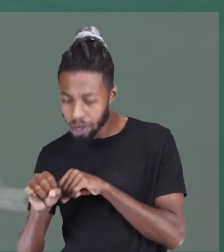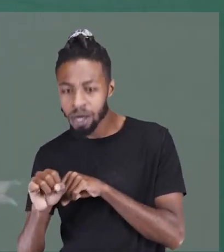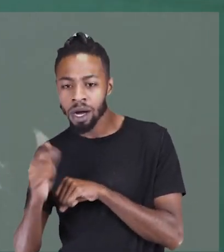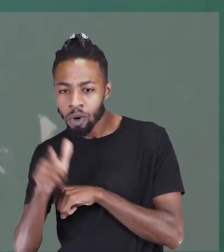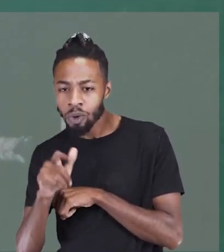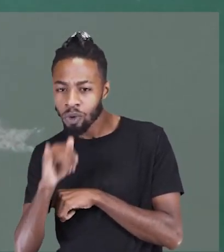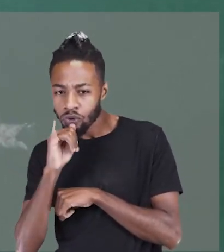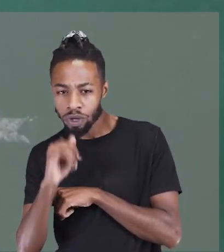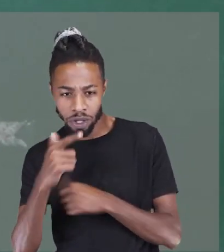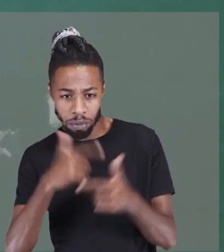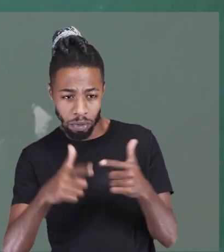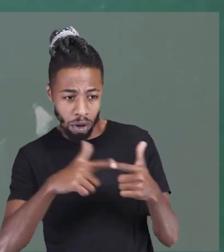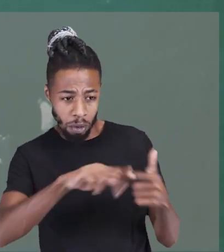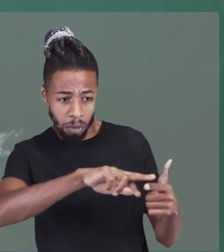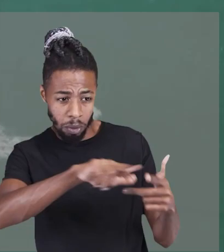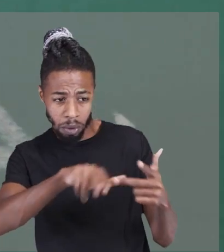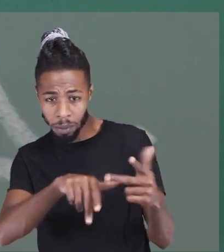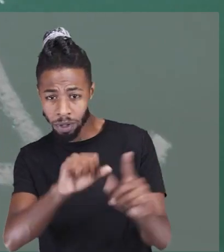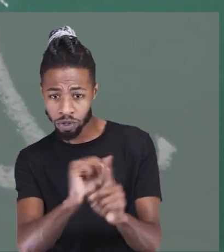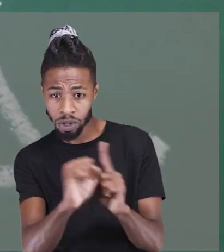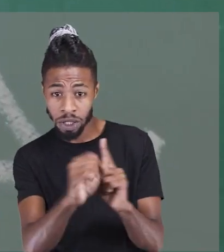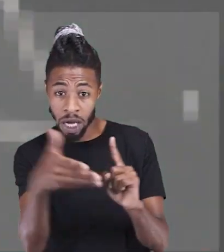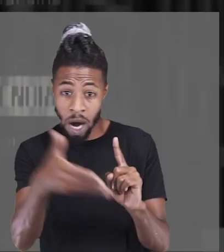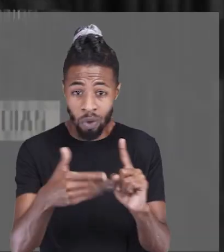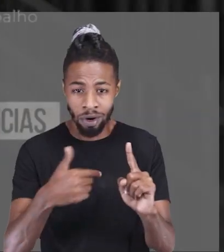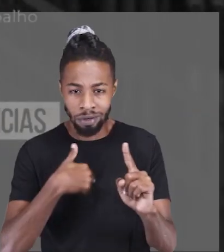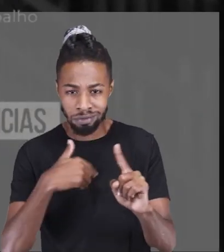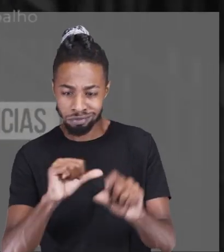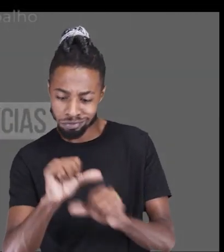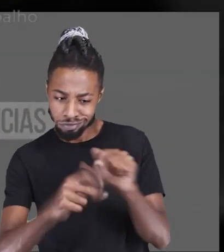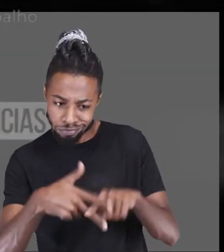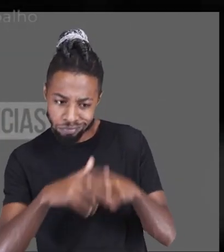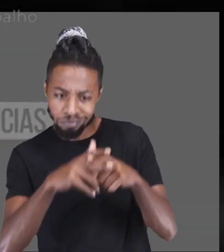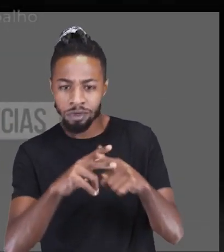respondam às necessidades da sociedade atual e futura?